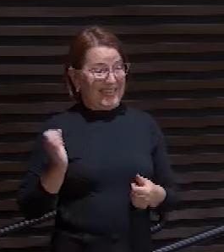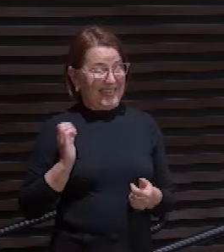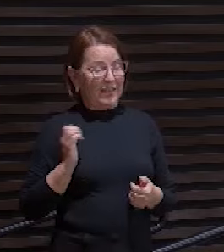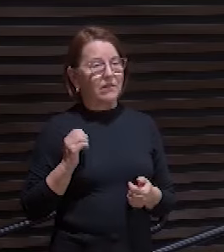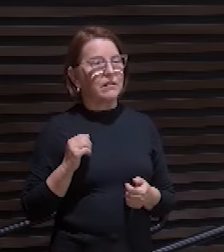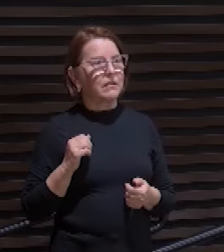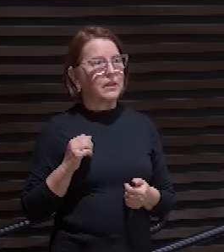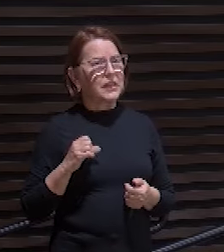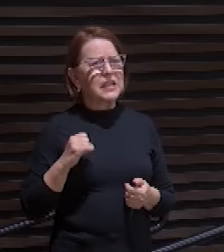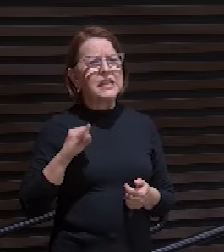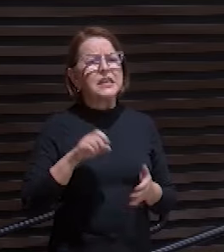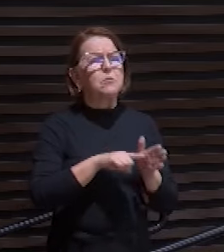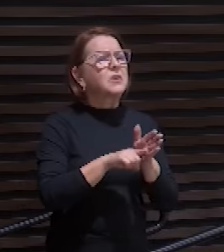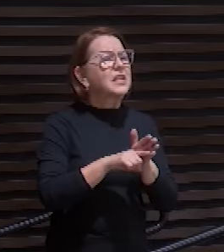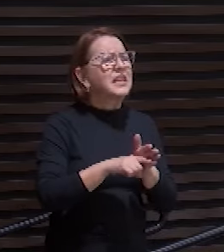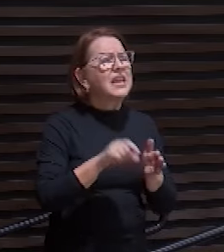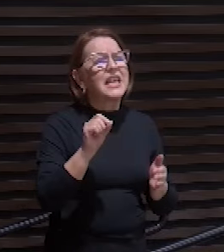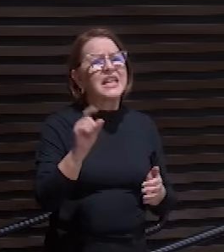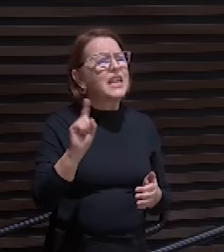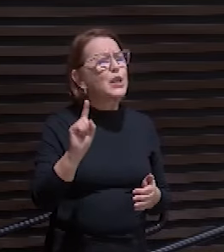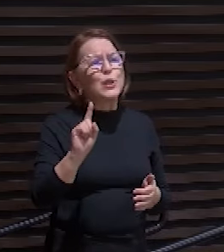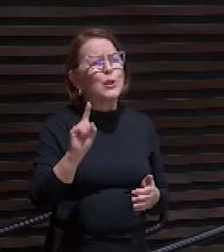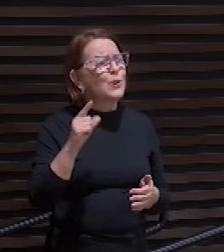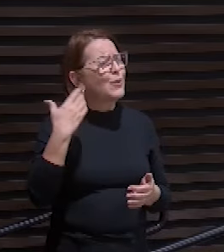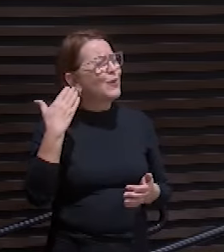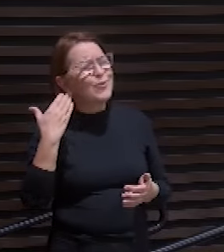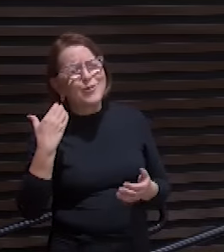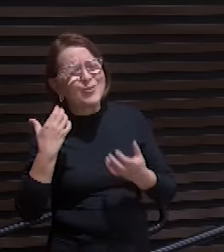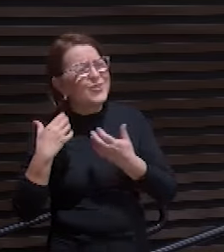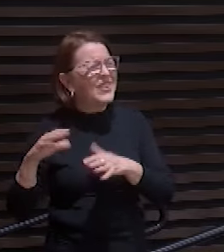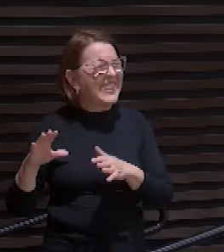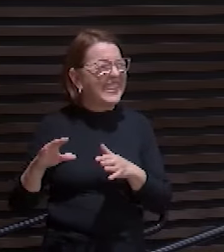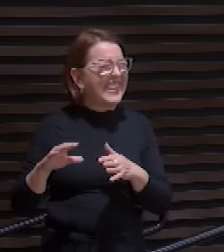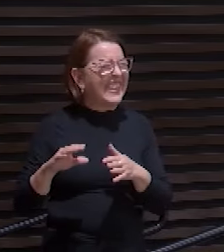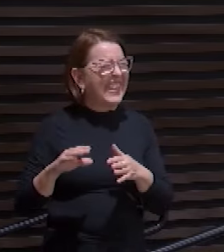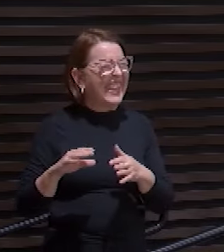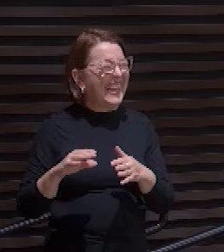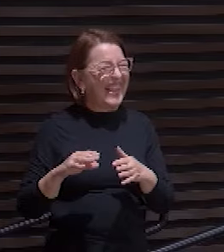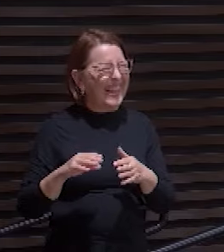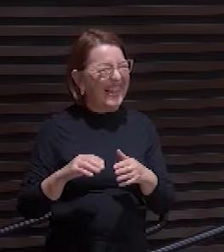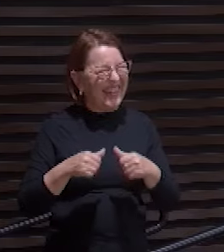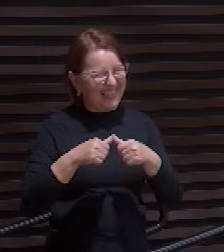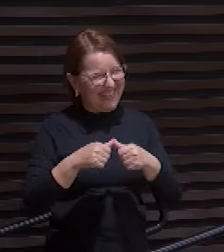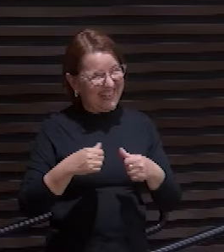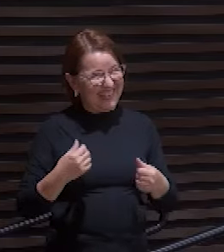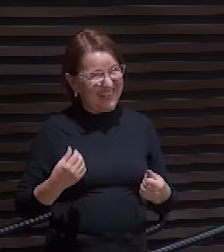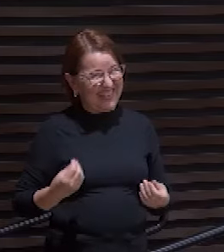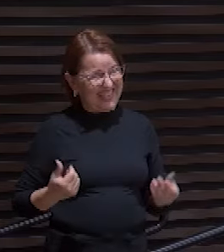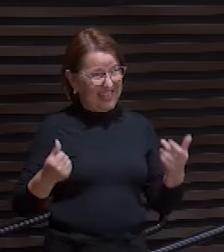quer ficar rico? Se você levantar a mão, eu vou ficar meio duvidoso.